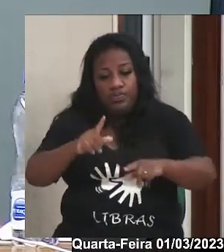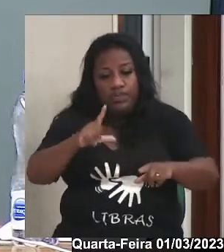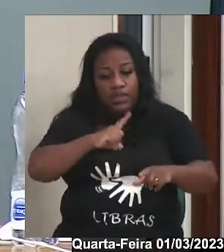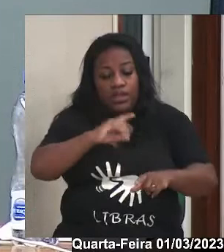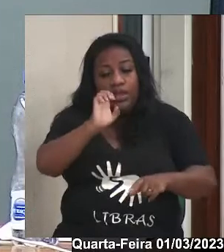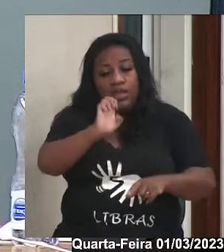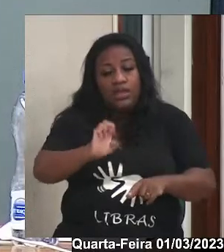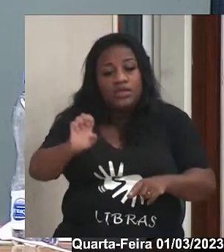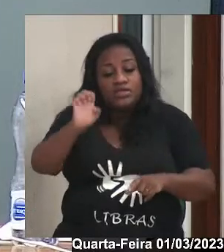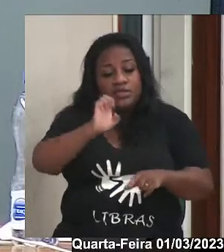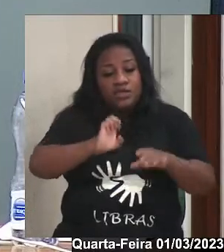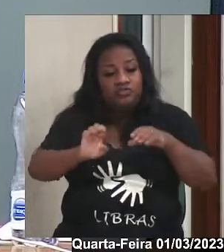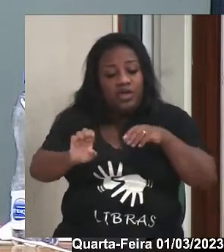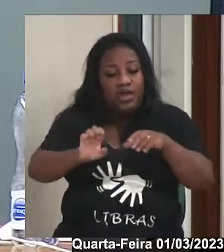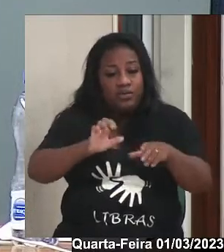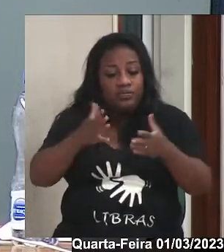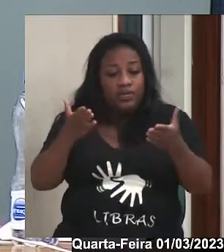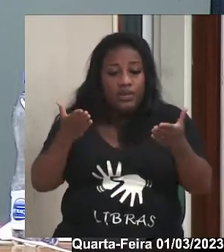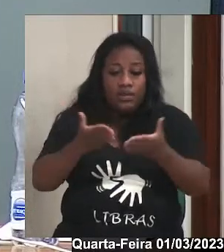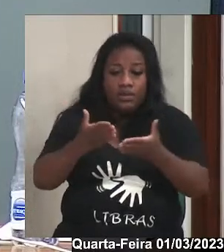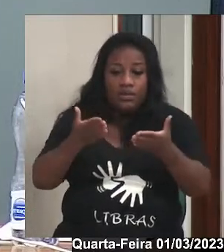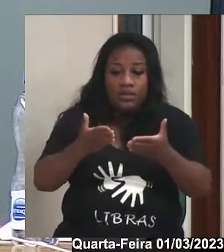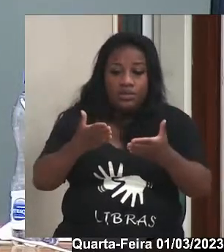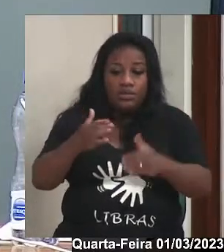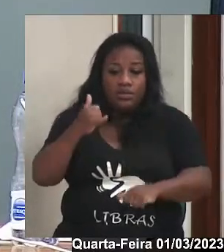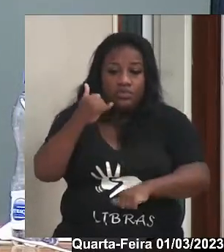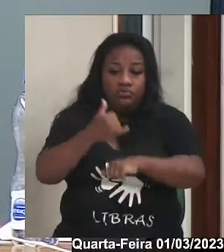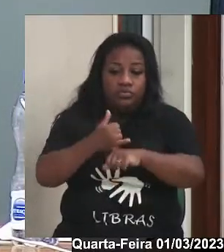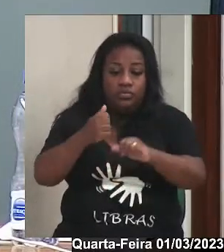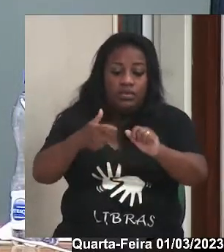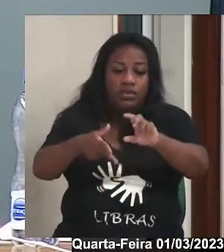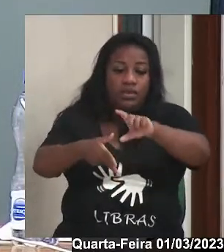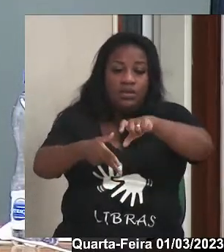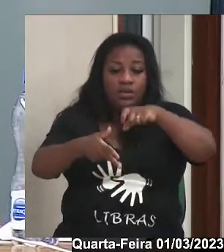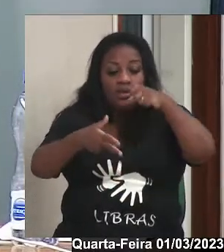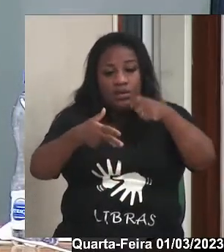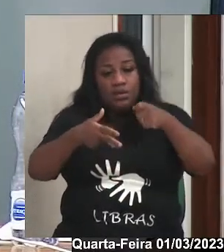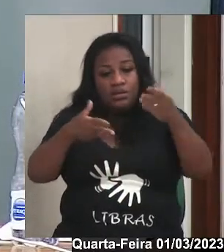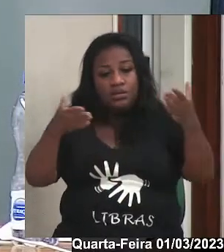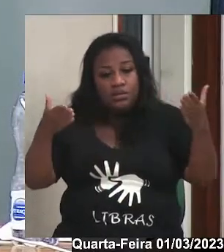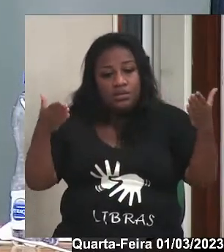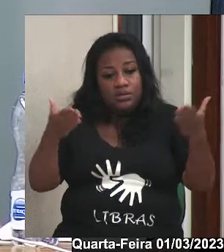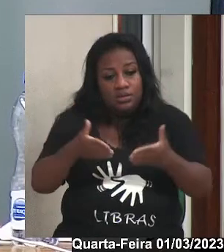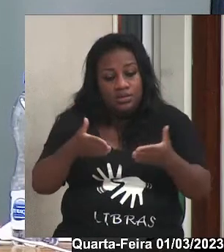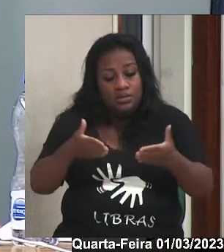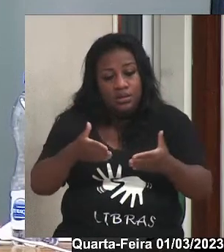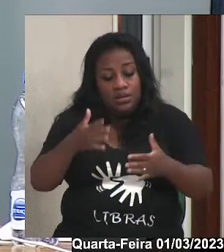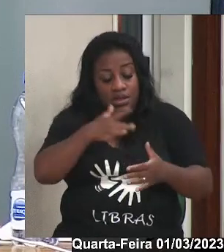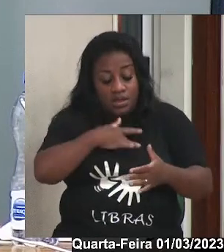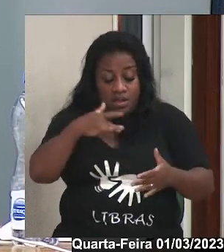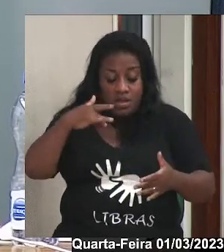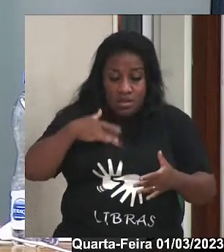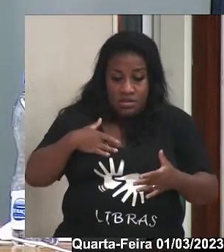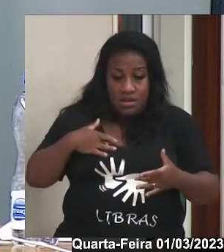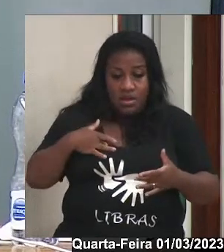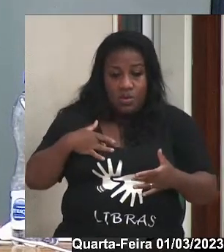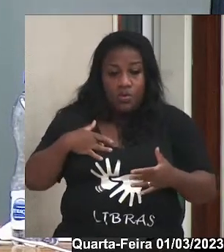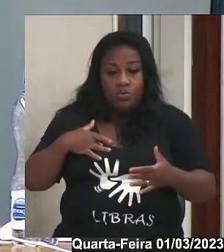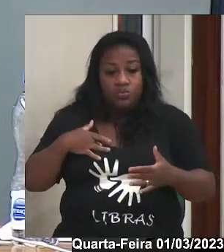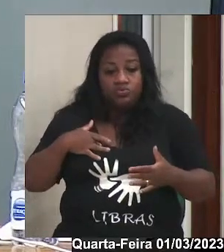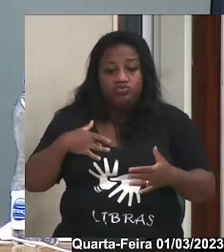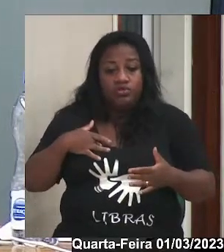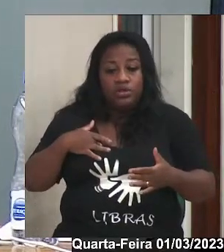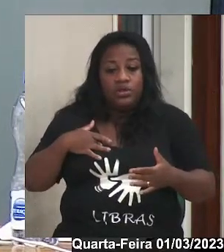estagiários. Indicação número 8/2023. Indica ao chefe do Poder Executivo Municipal, através da Secretaria de Saúde, que seja aplicado